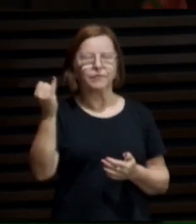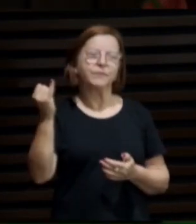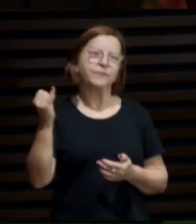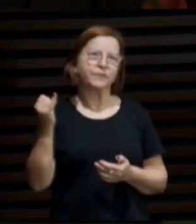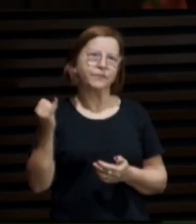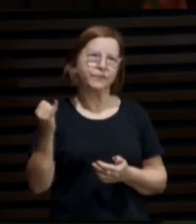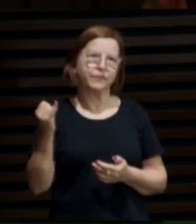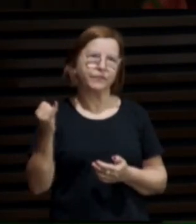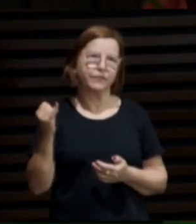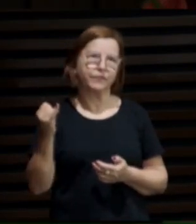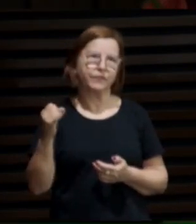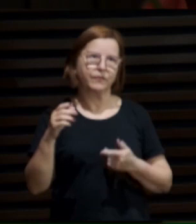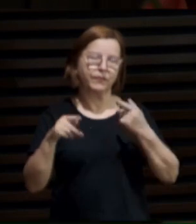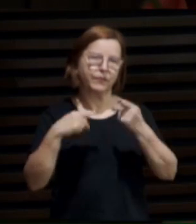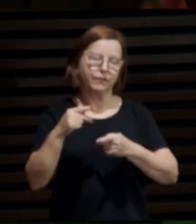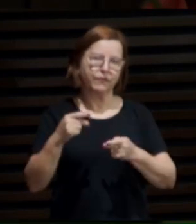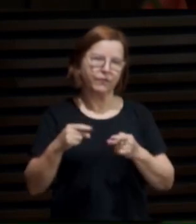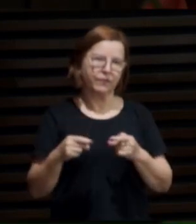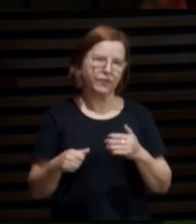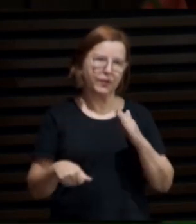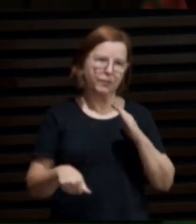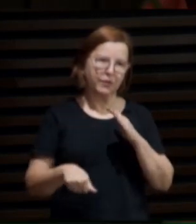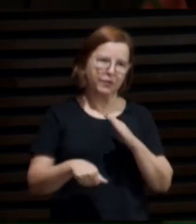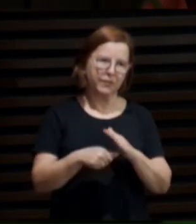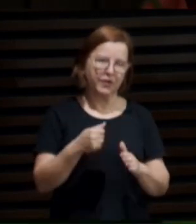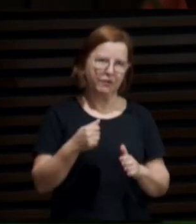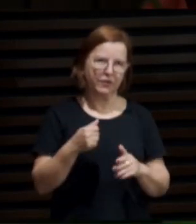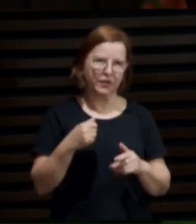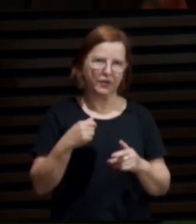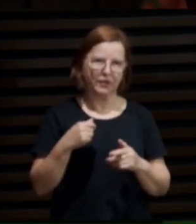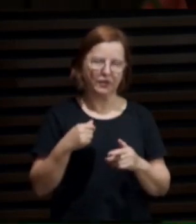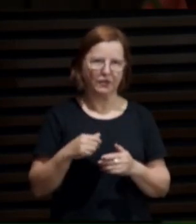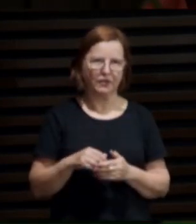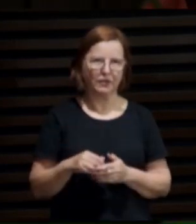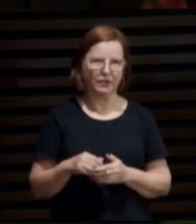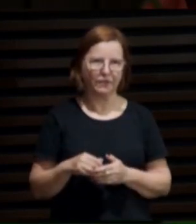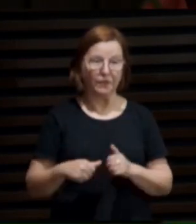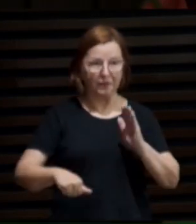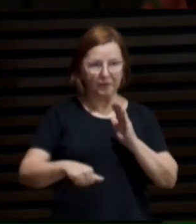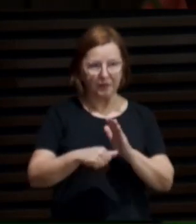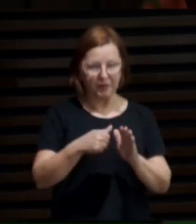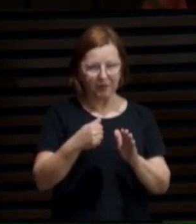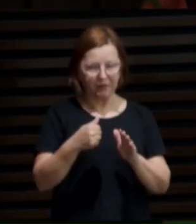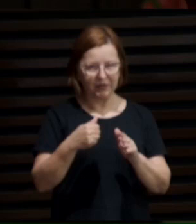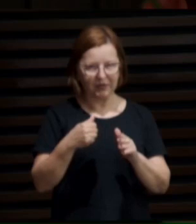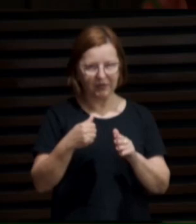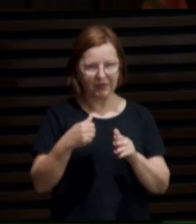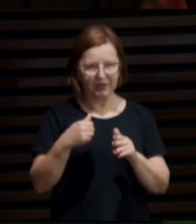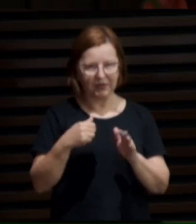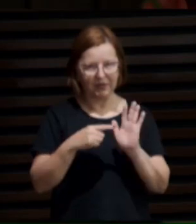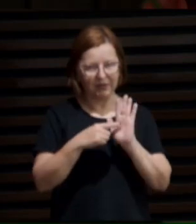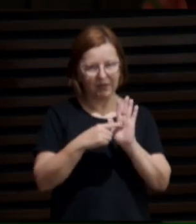o princípio da primeira menção, ou regra da primeira menção, que diz que a primeira vez que aparece aquela palavra, a